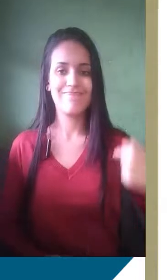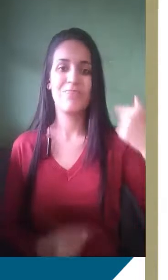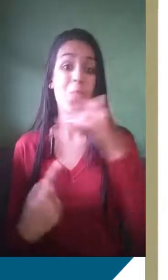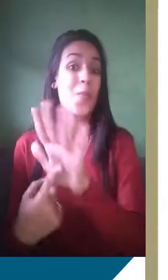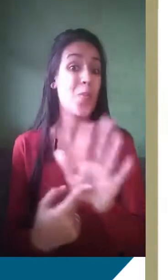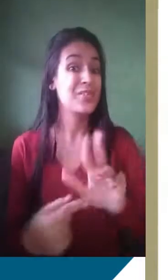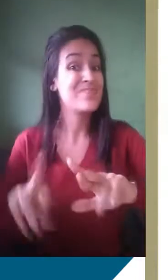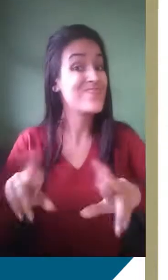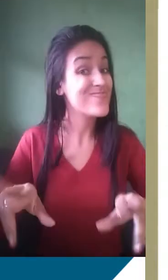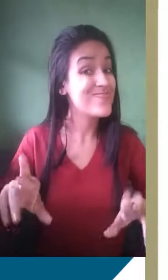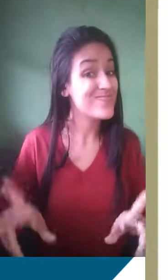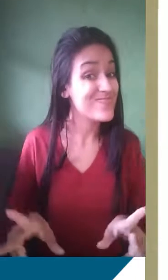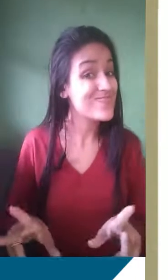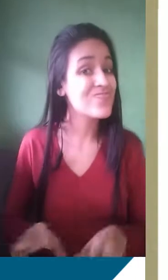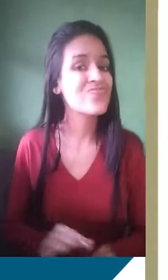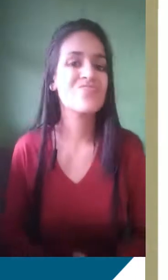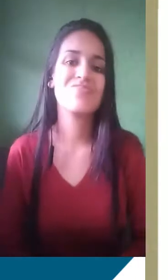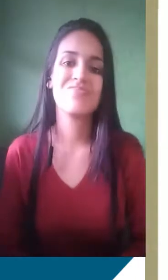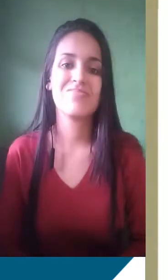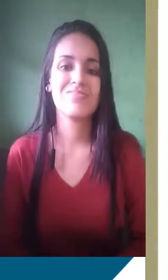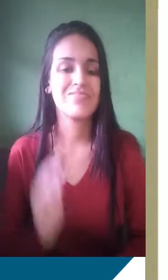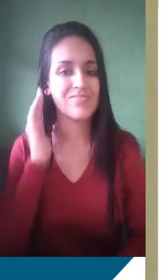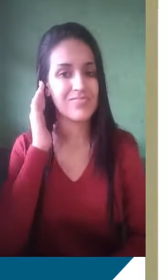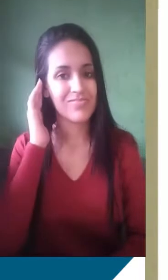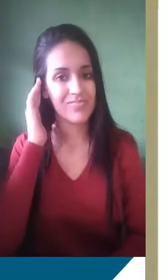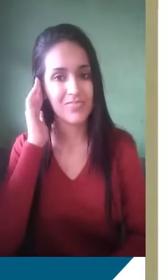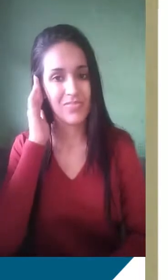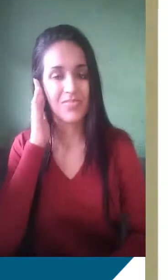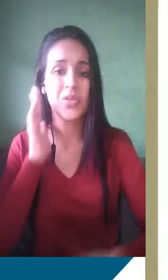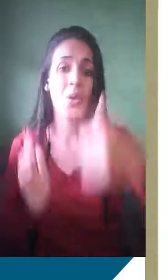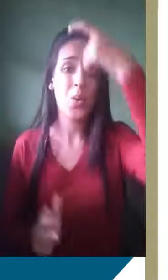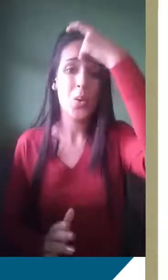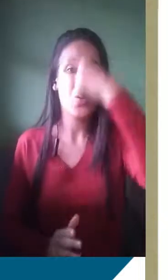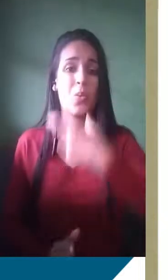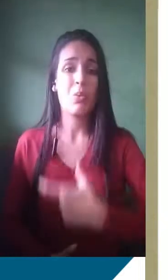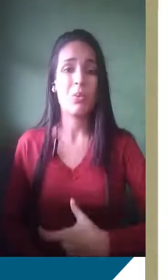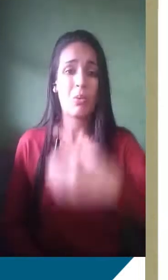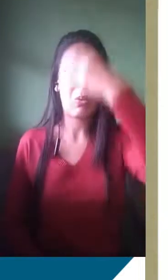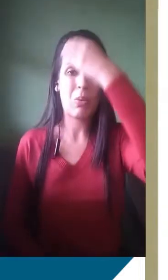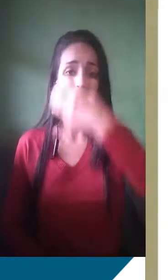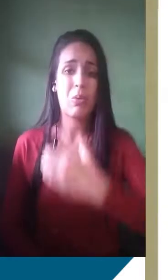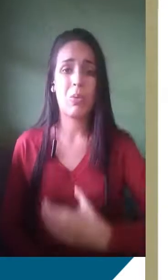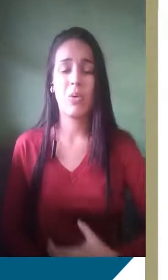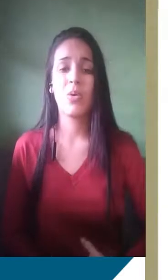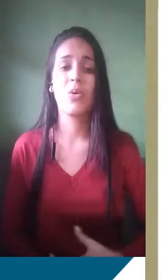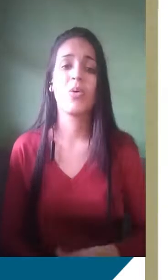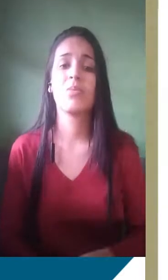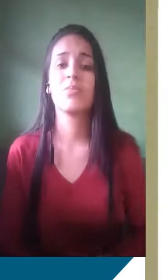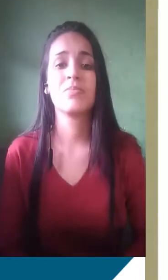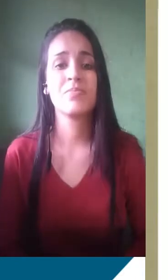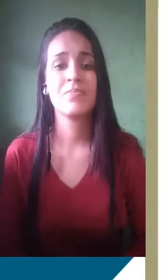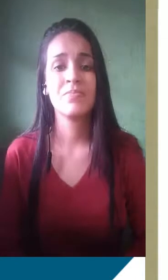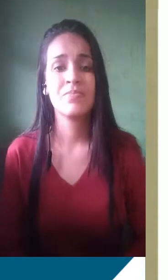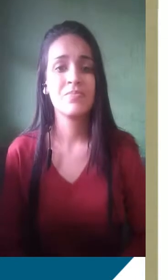vista, revela o contrário. Falta-lhe a plástica impecável, o desempenho, a estrutura corretíssima